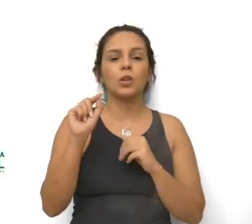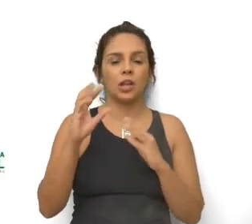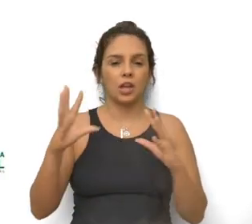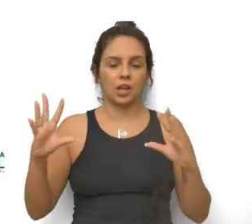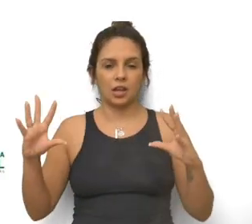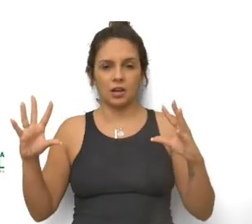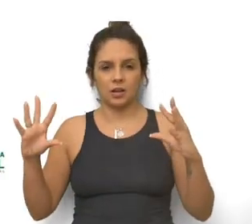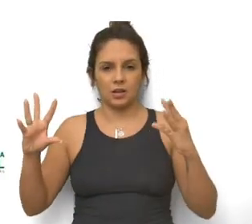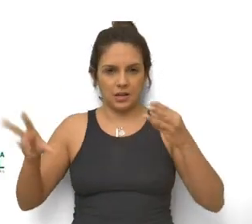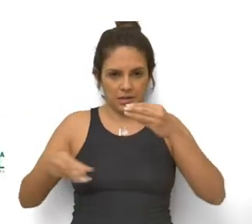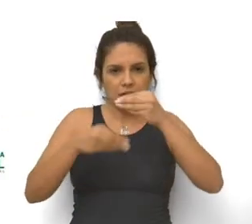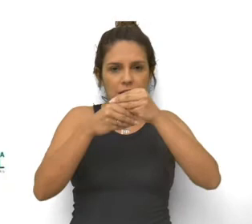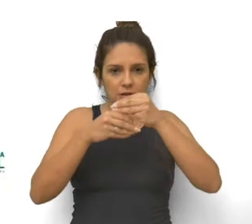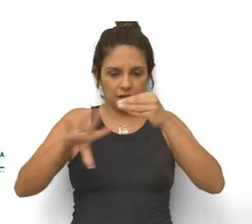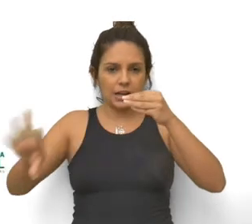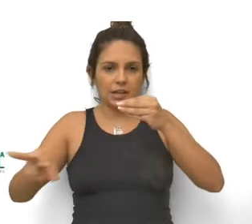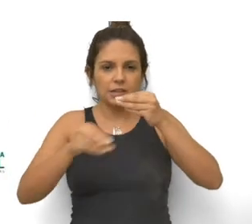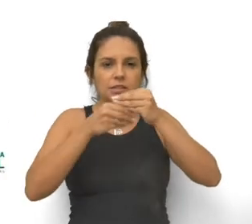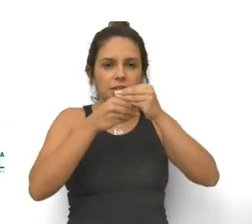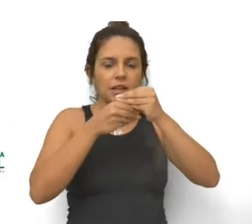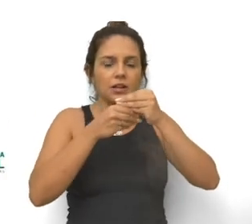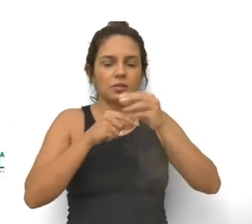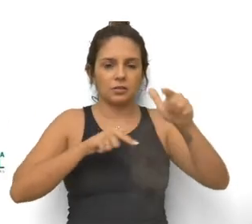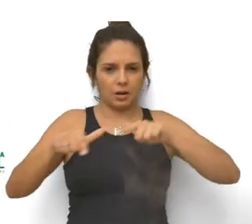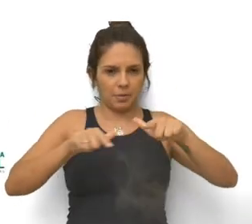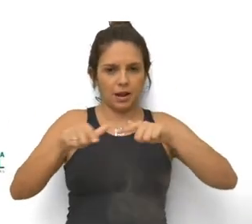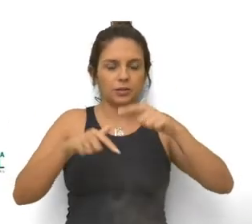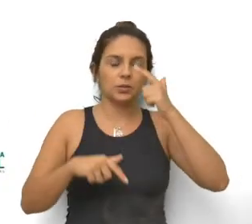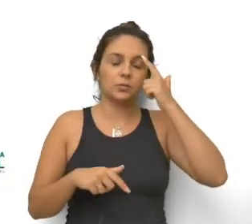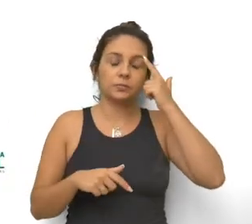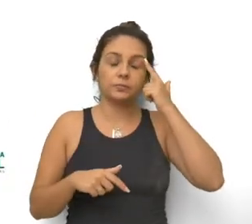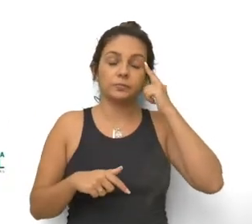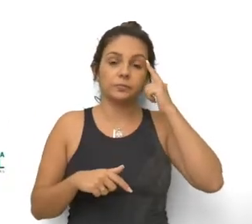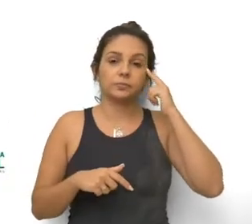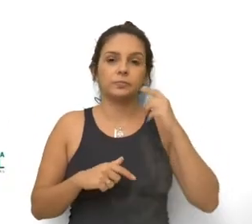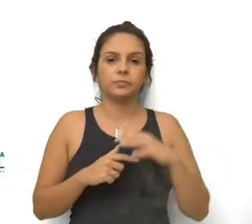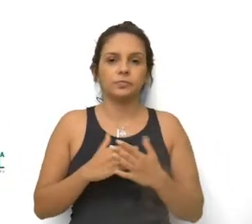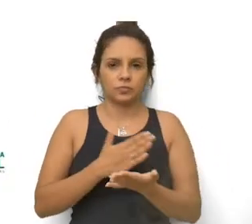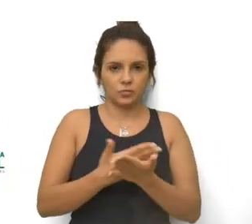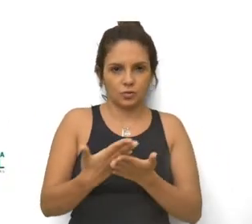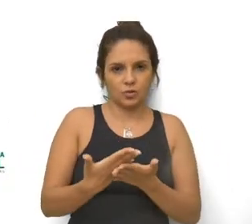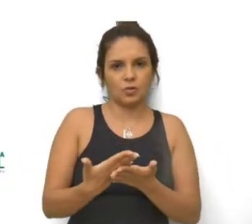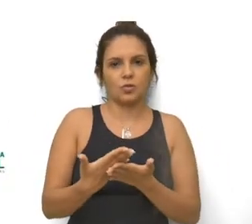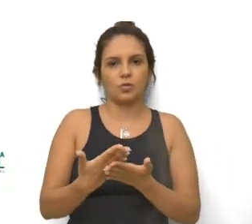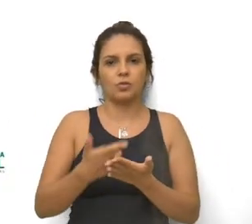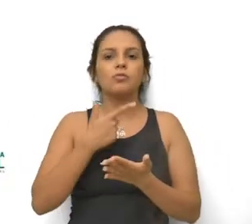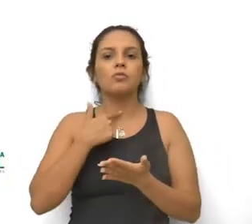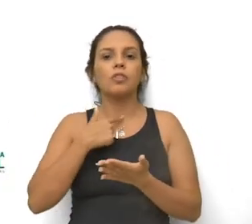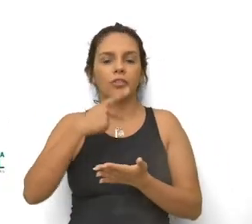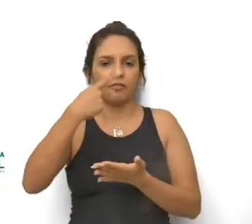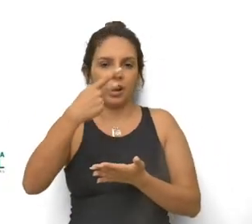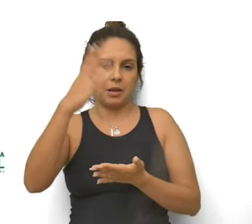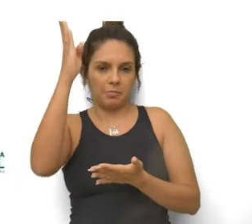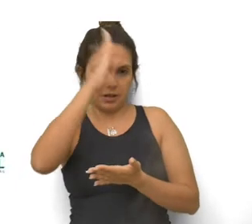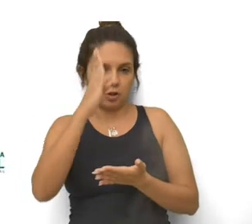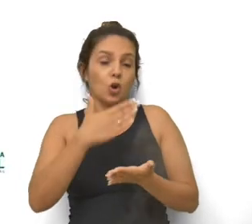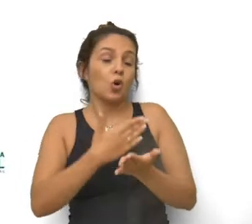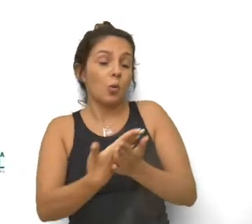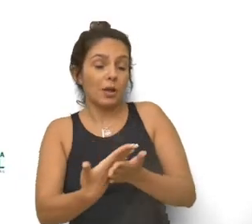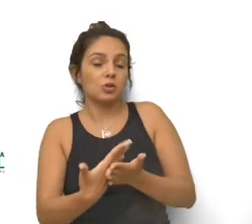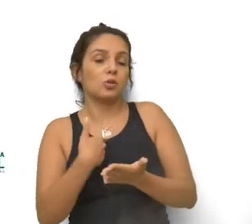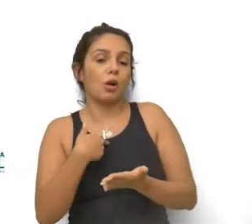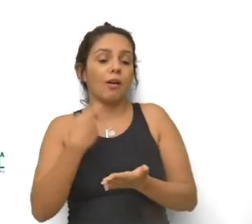agregado, né, a esse trabalho, né? Então, que começou com a vontade de falar do Brasil, que começou com a